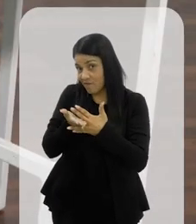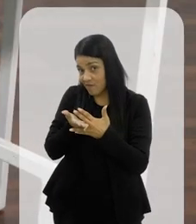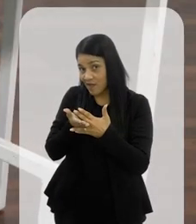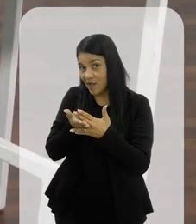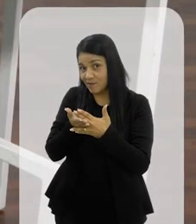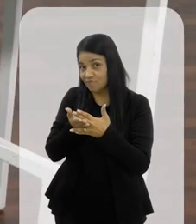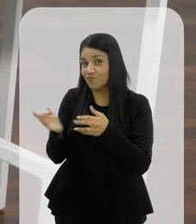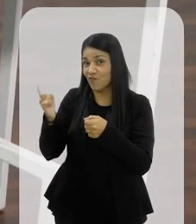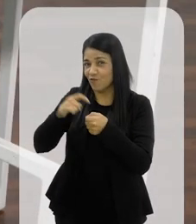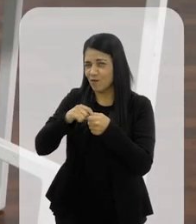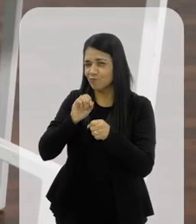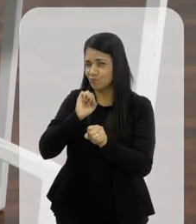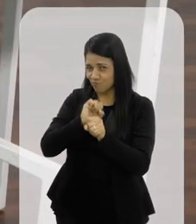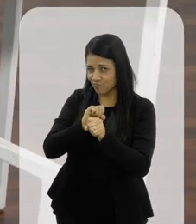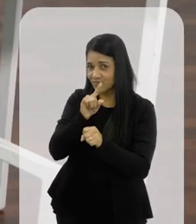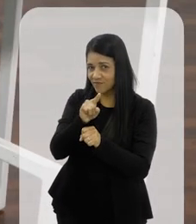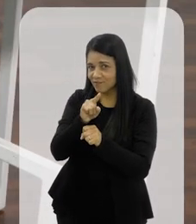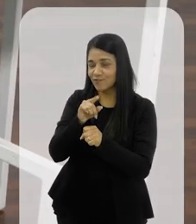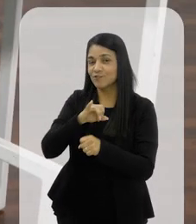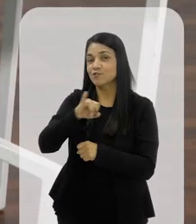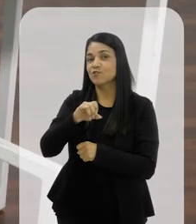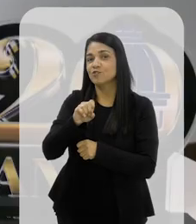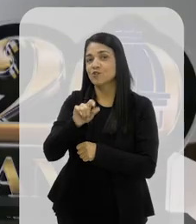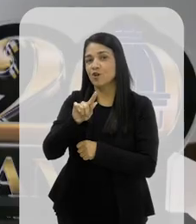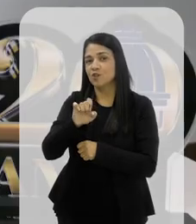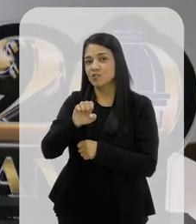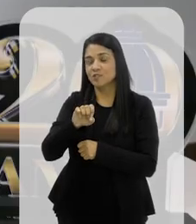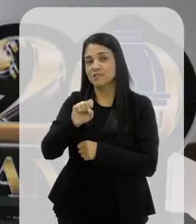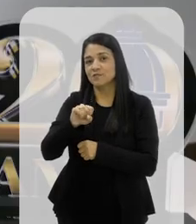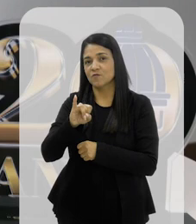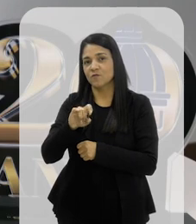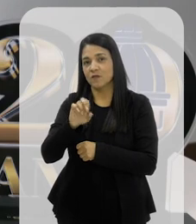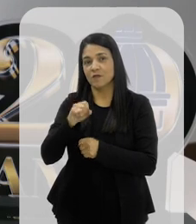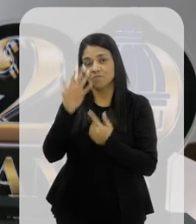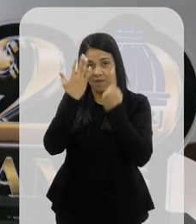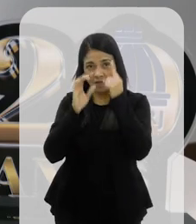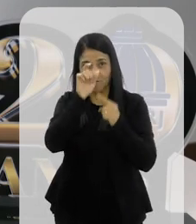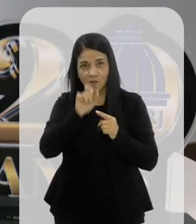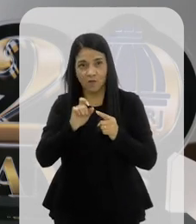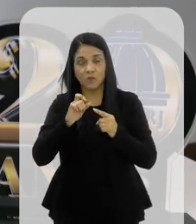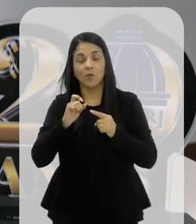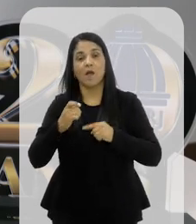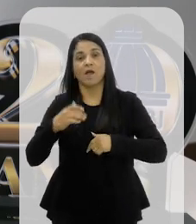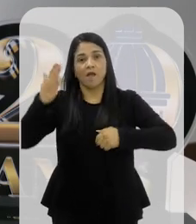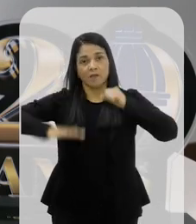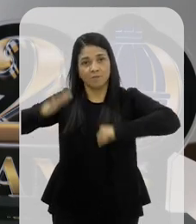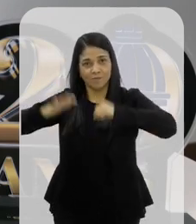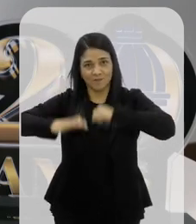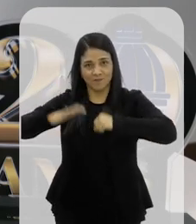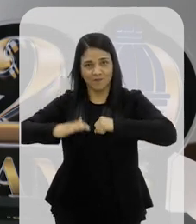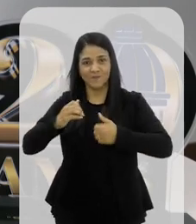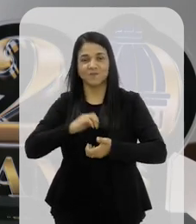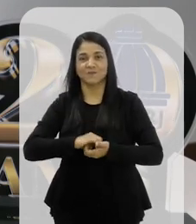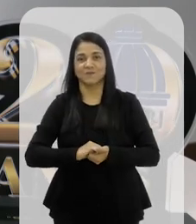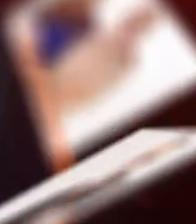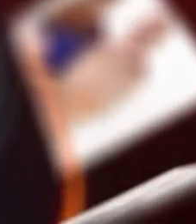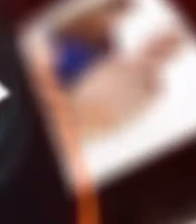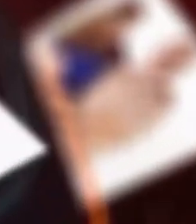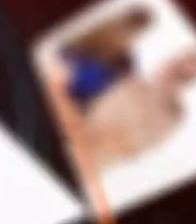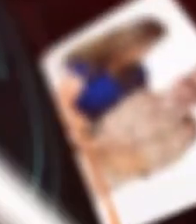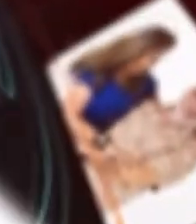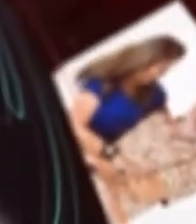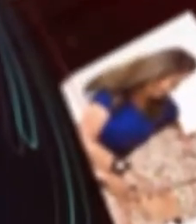agora fazer um pequeno intervalo e voltamos já com Jorge Silveira o atual carnaval do acadêmico do